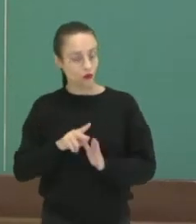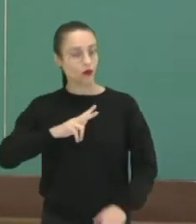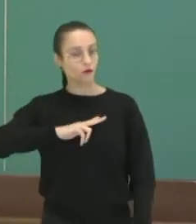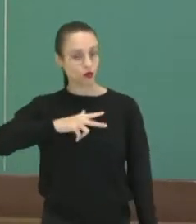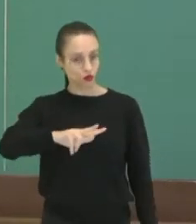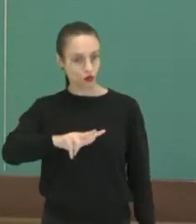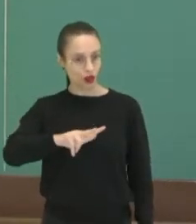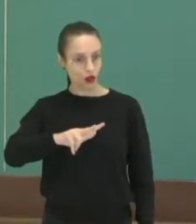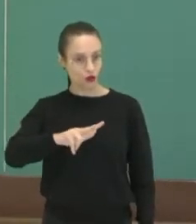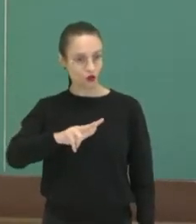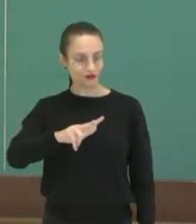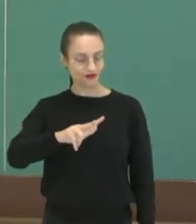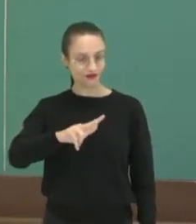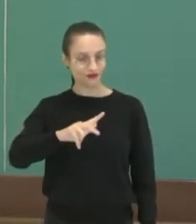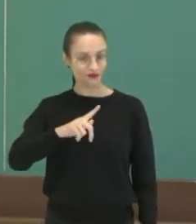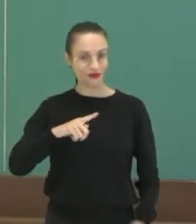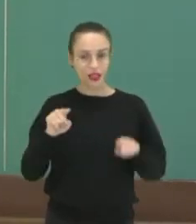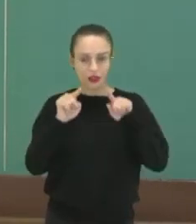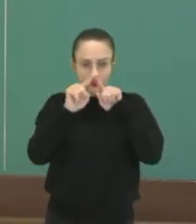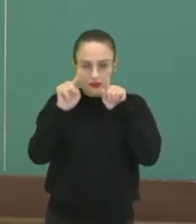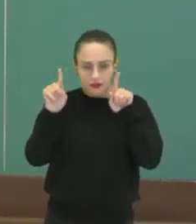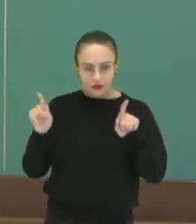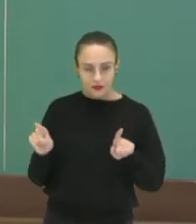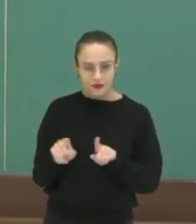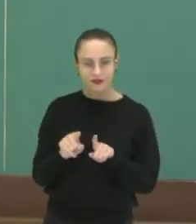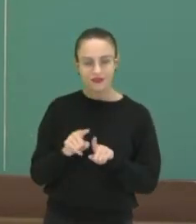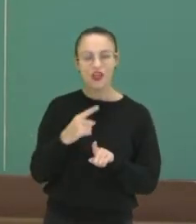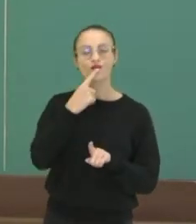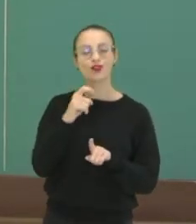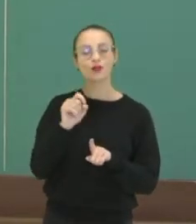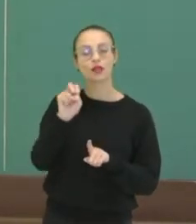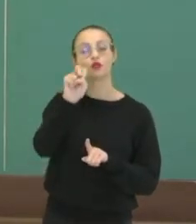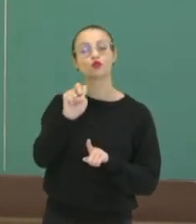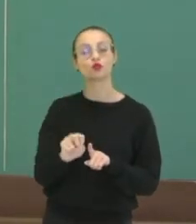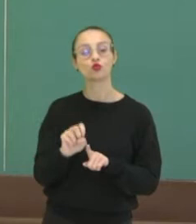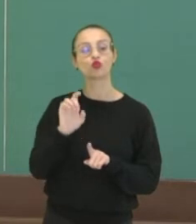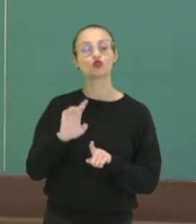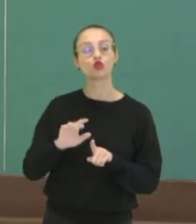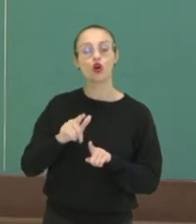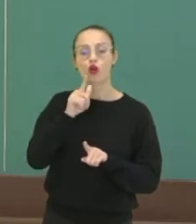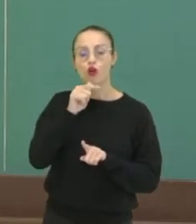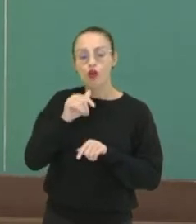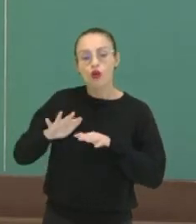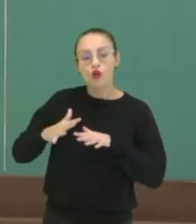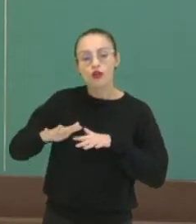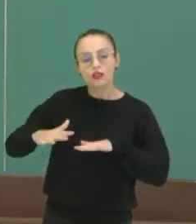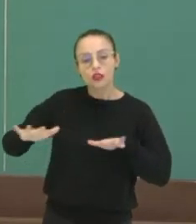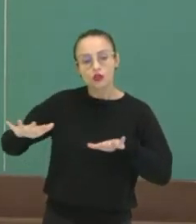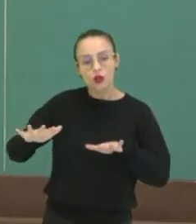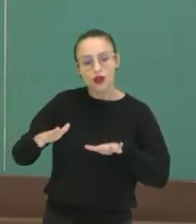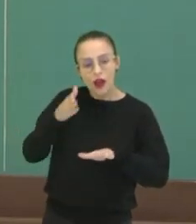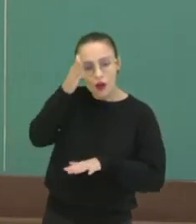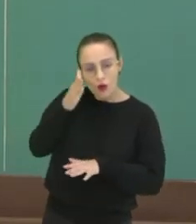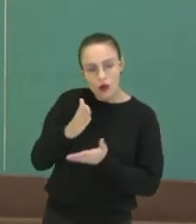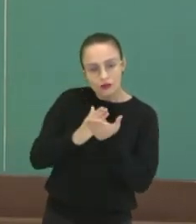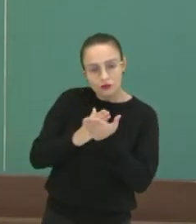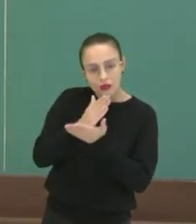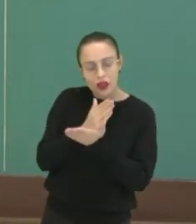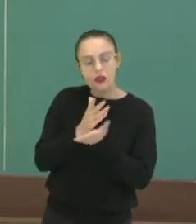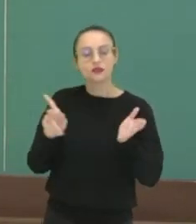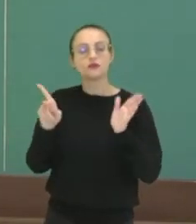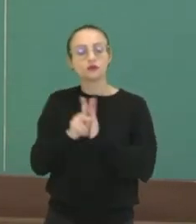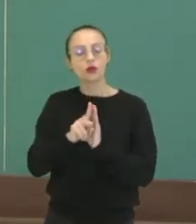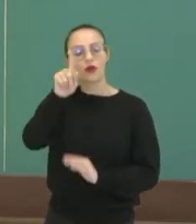portuguesas. Aqui nós temos a região sul. Então, somente o litoral aqui de parte da região sul pertenceria